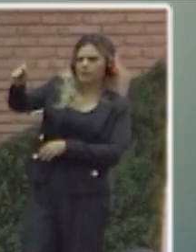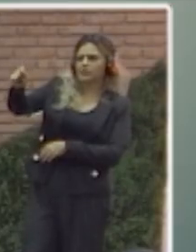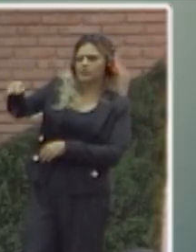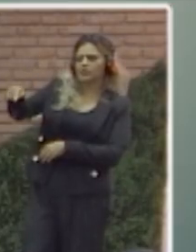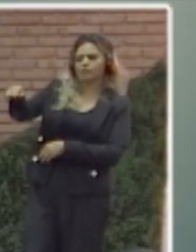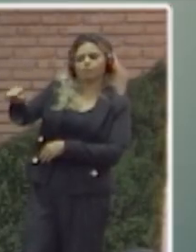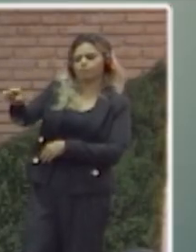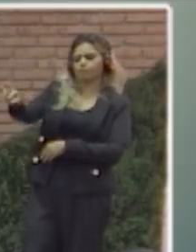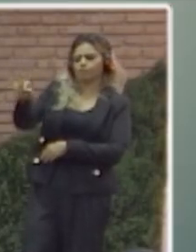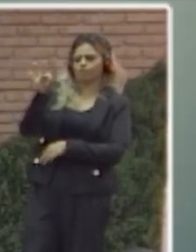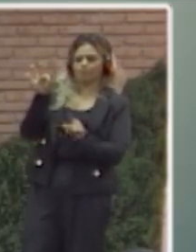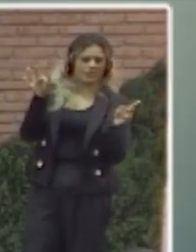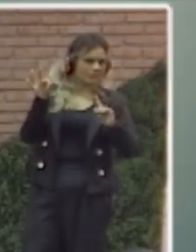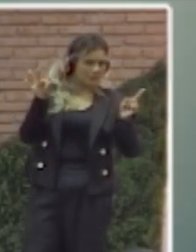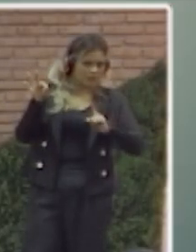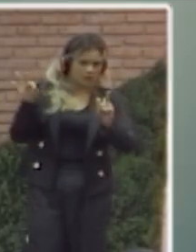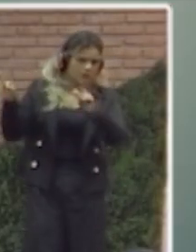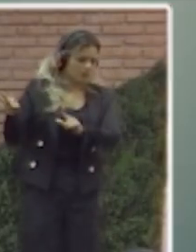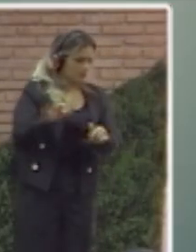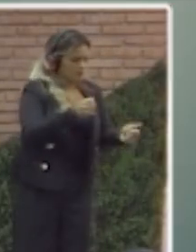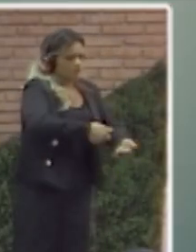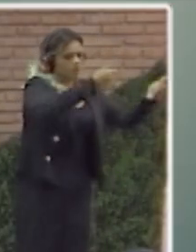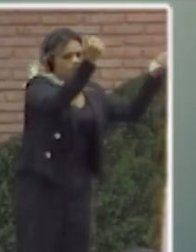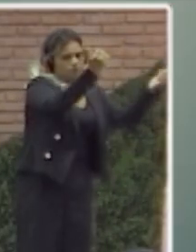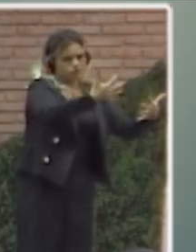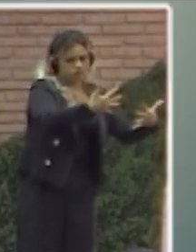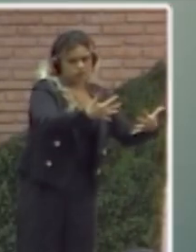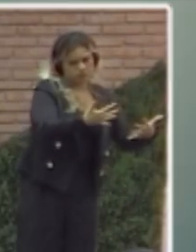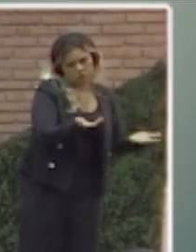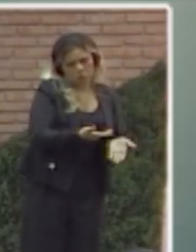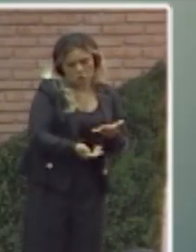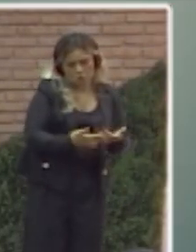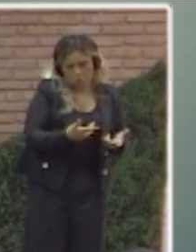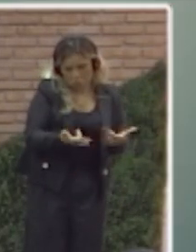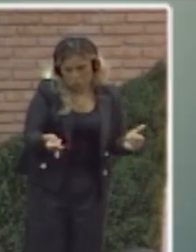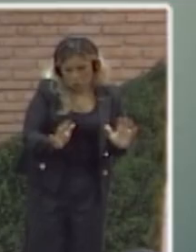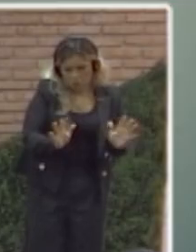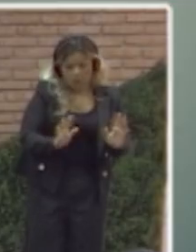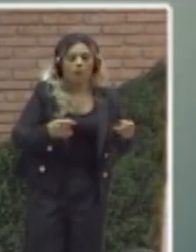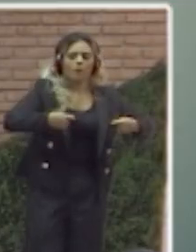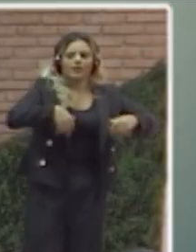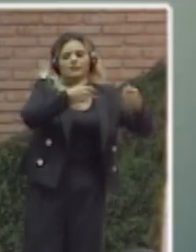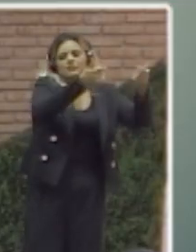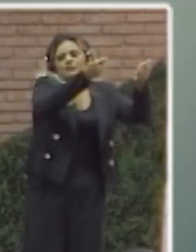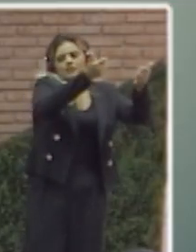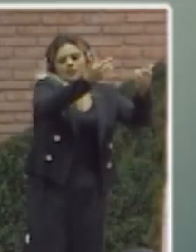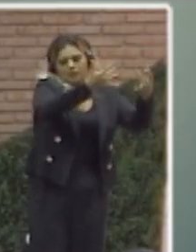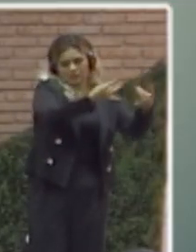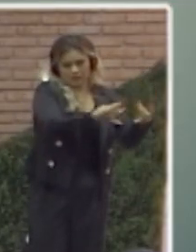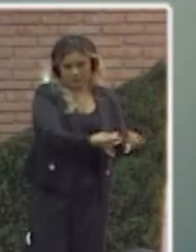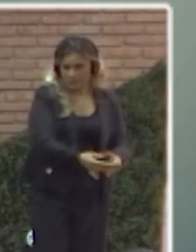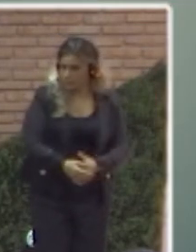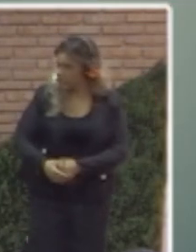algum desses itens a gente, por acaso, não pode utilizar, por qualquer motivo que seja, então a gente justifica.